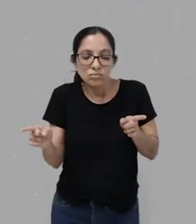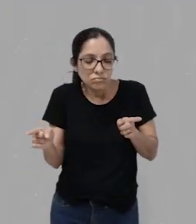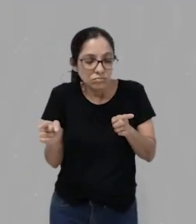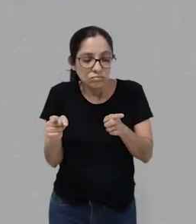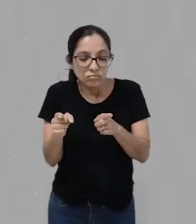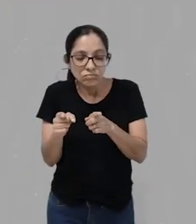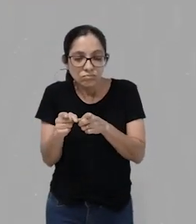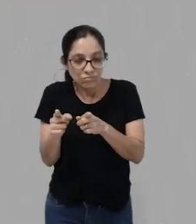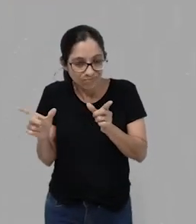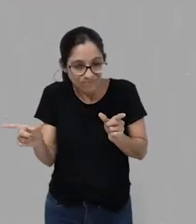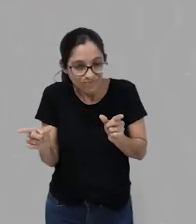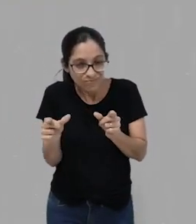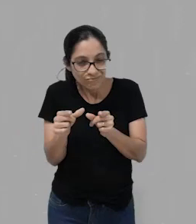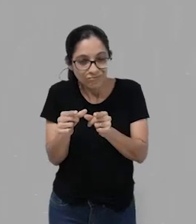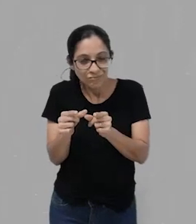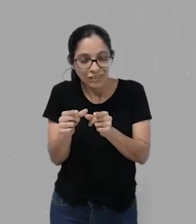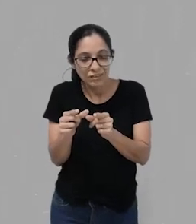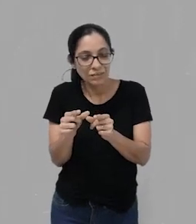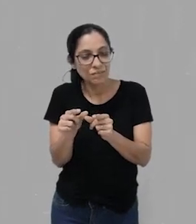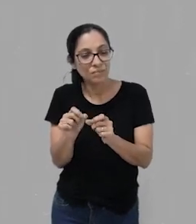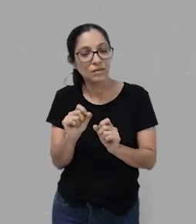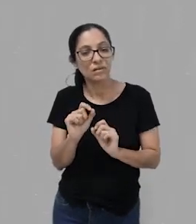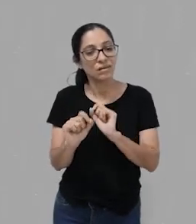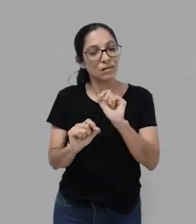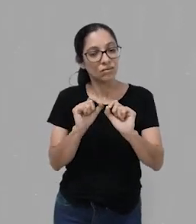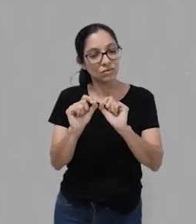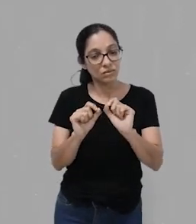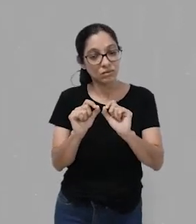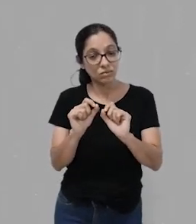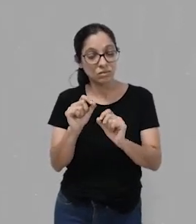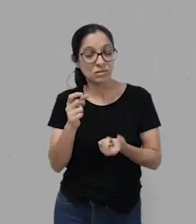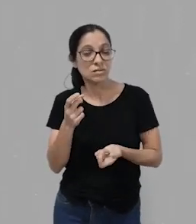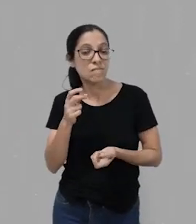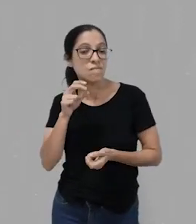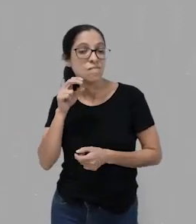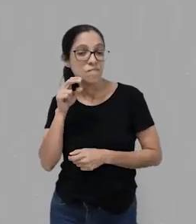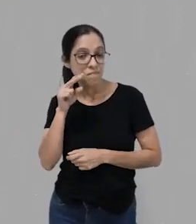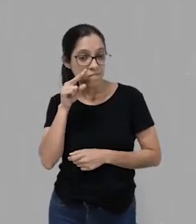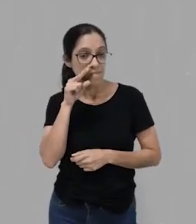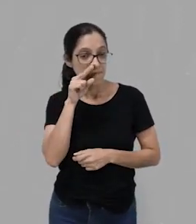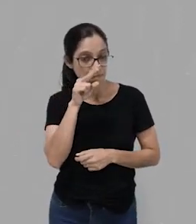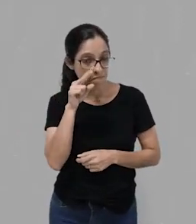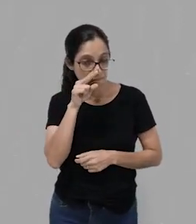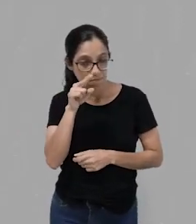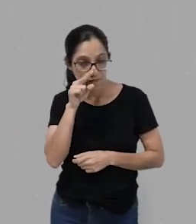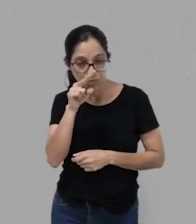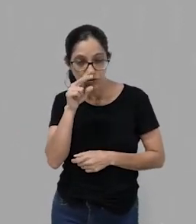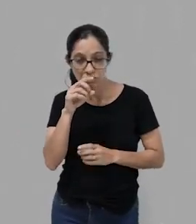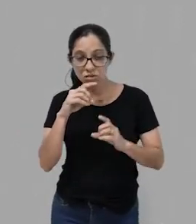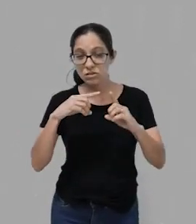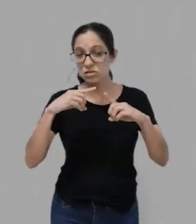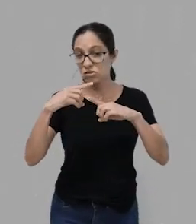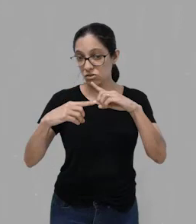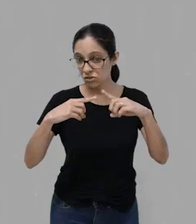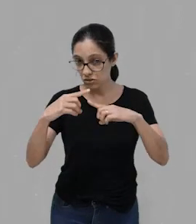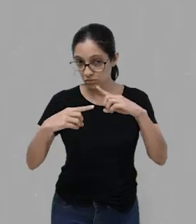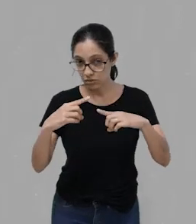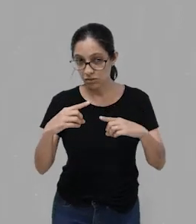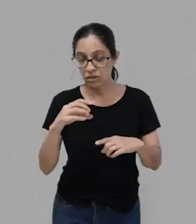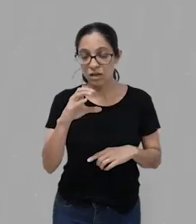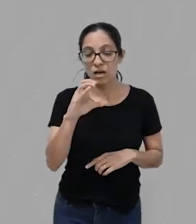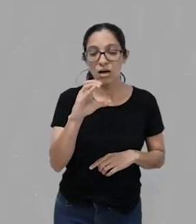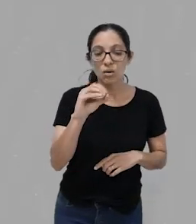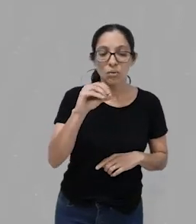encurtada. Essas aqui são o quê? São as forças dinâmicas, falei para vocês, da concêntrica e da